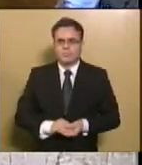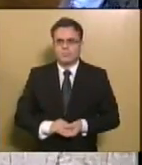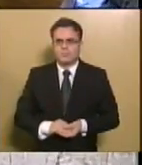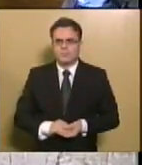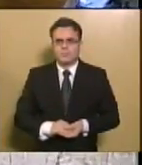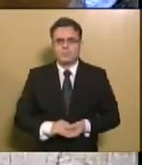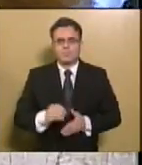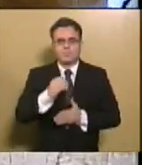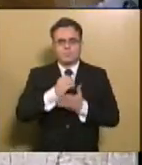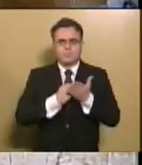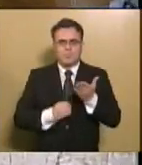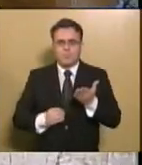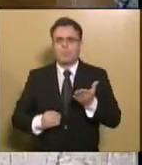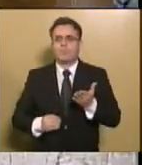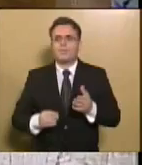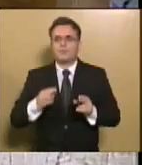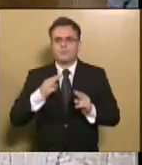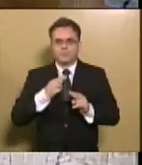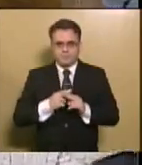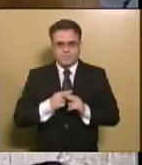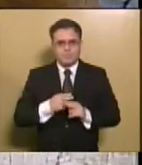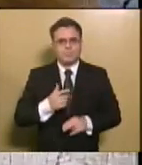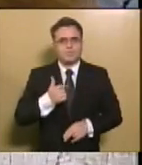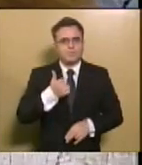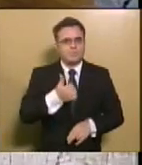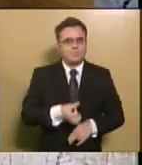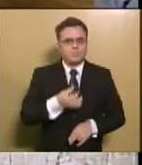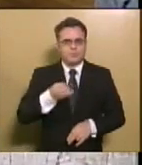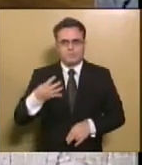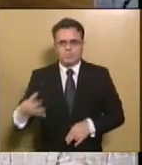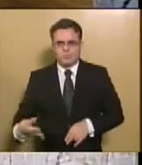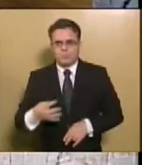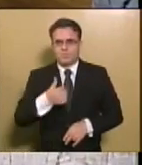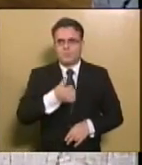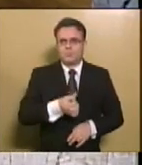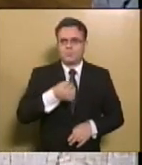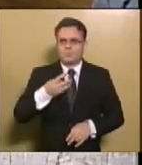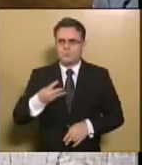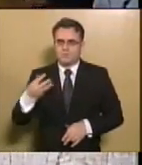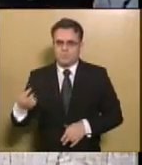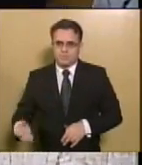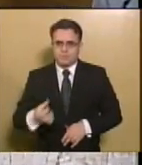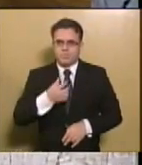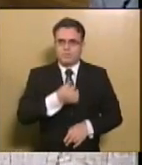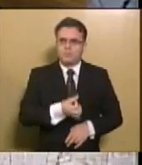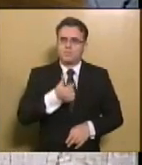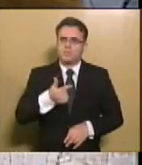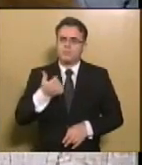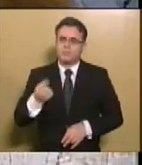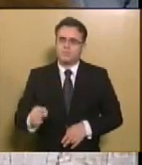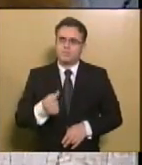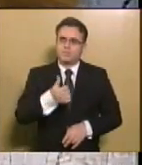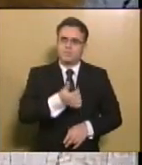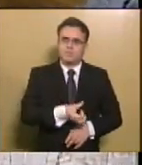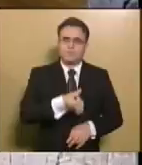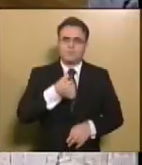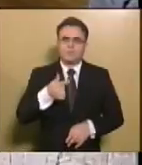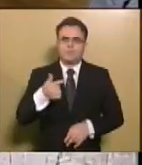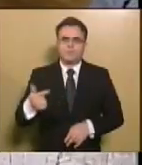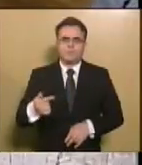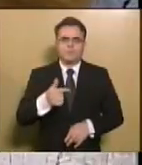E ofícios da Caixa Econômica de número 604, 636, 628,